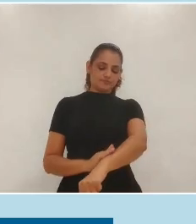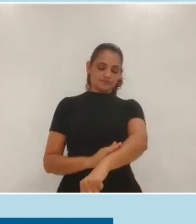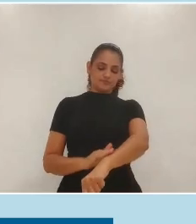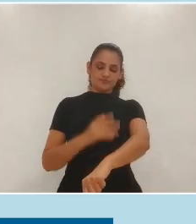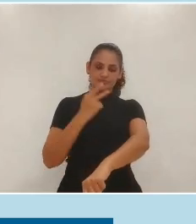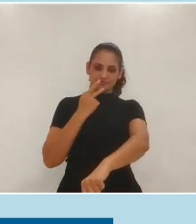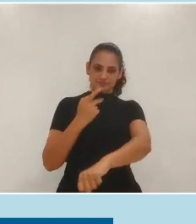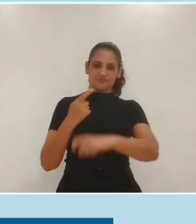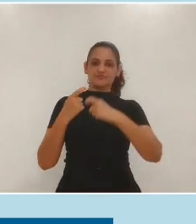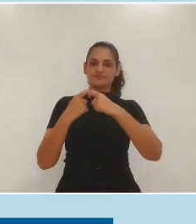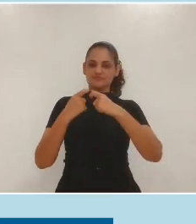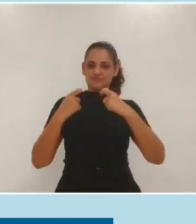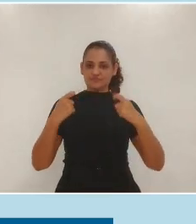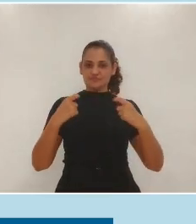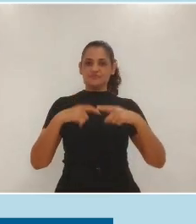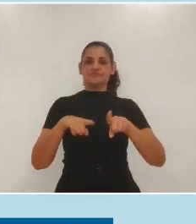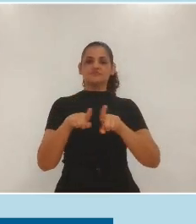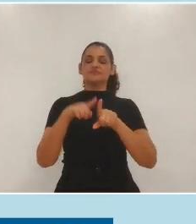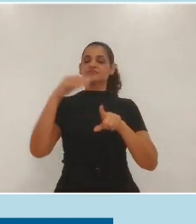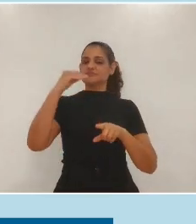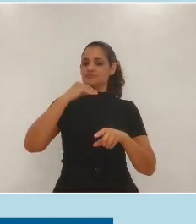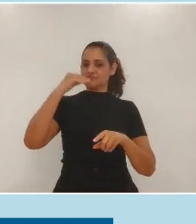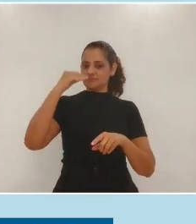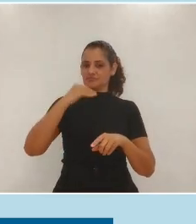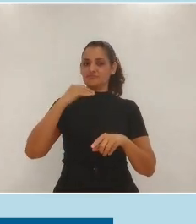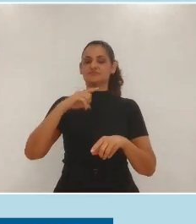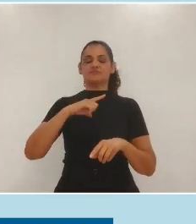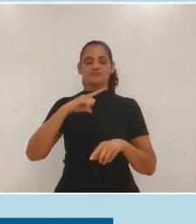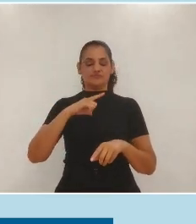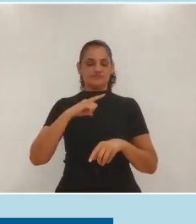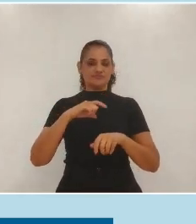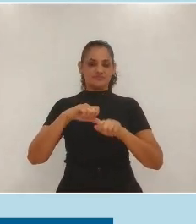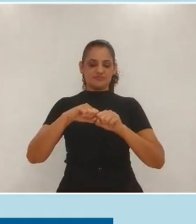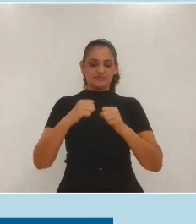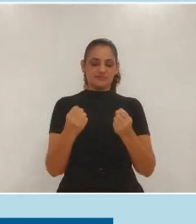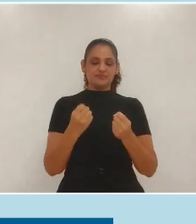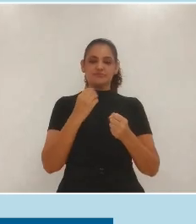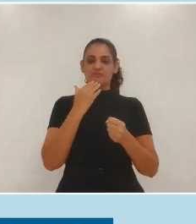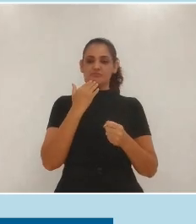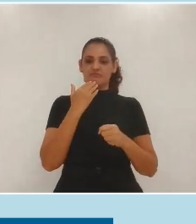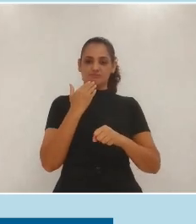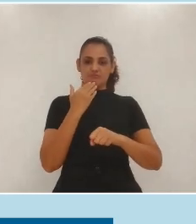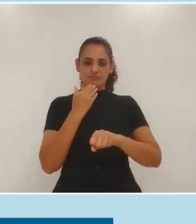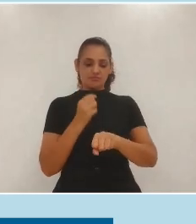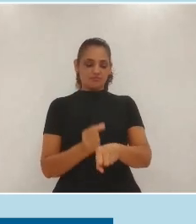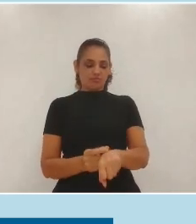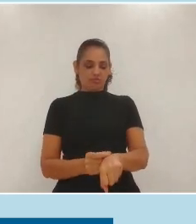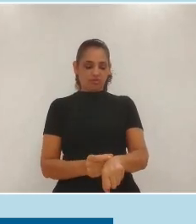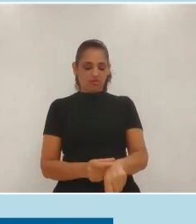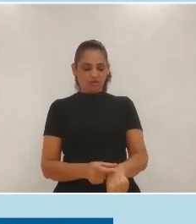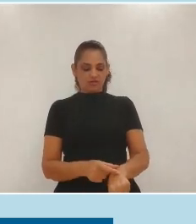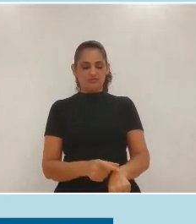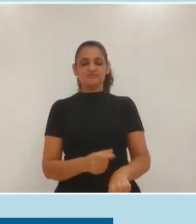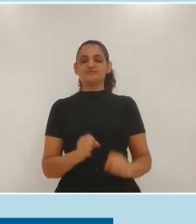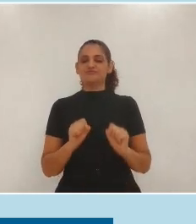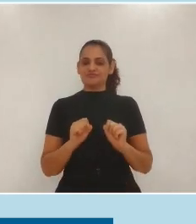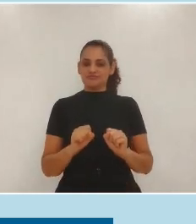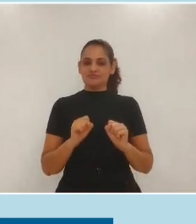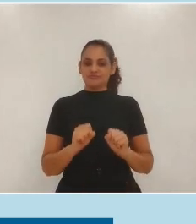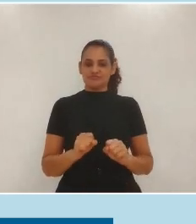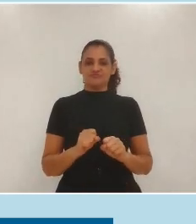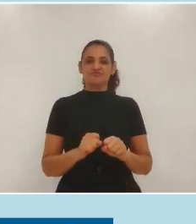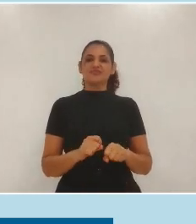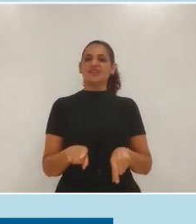ela estica, é frágil, ela tem tendência a rasgar muito fácil, tendência a ter